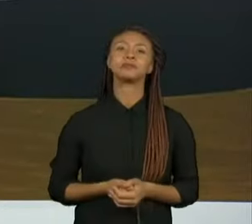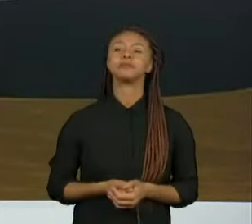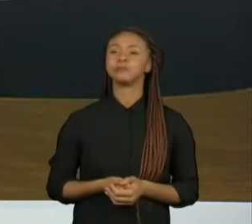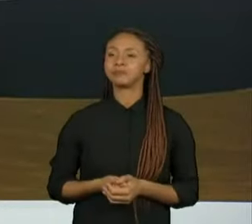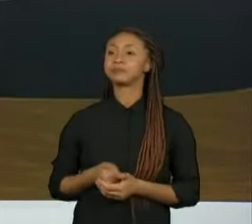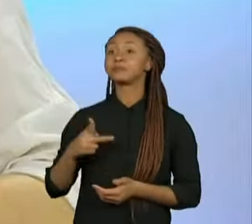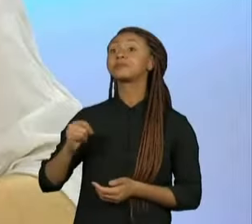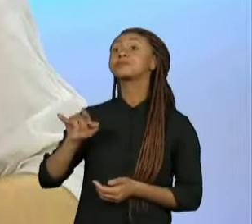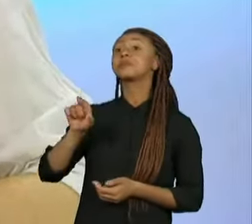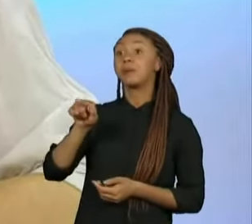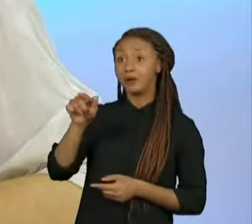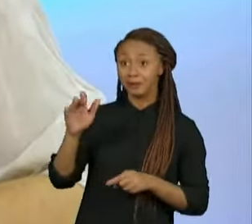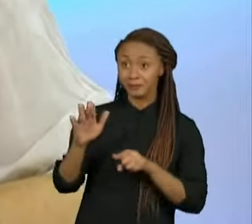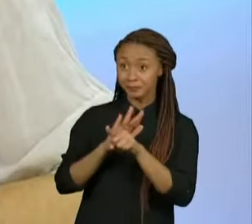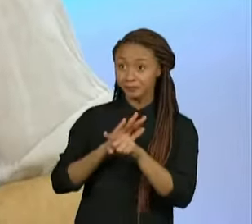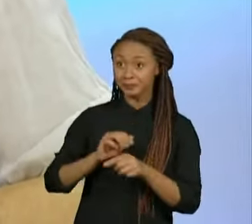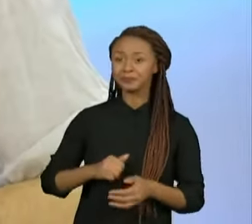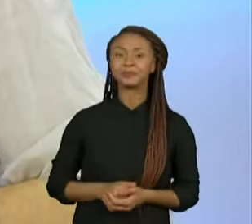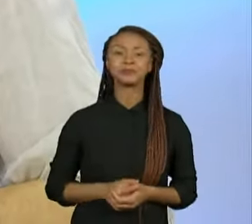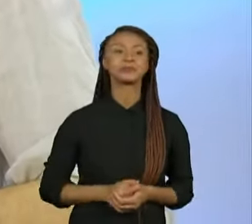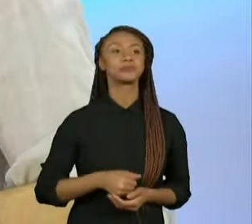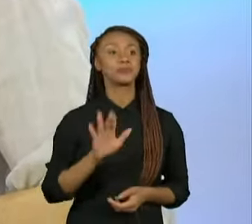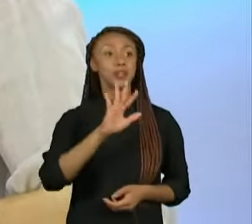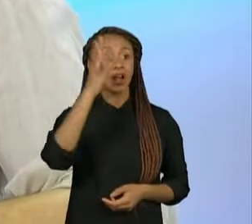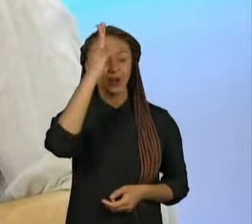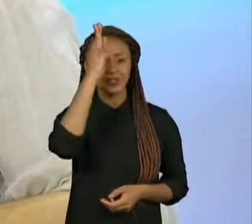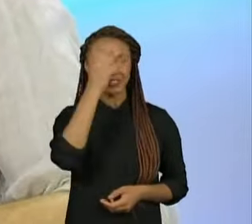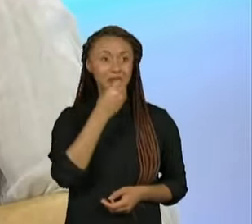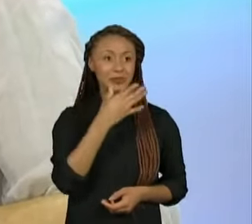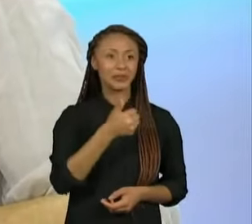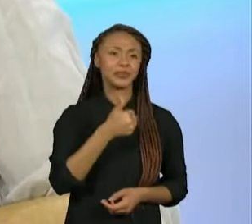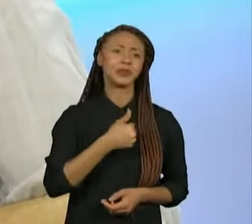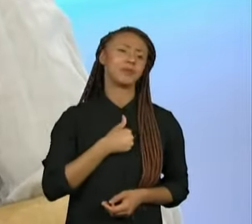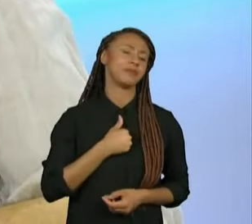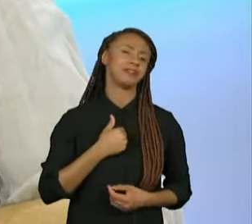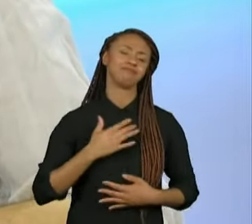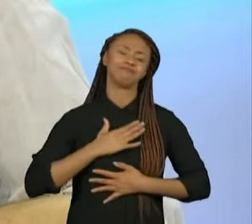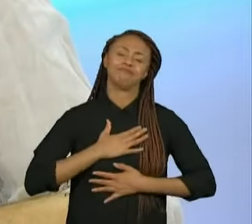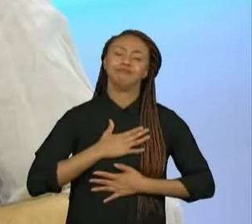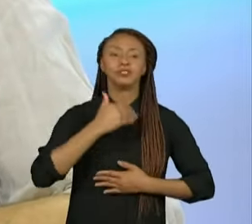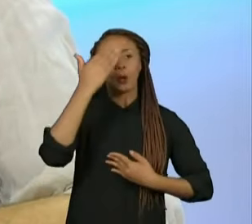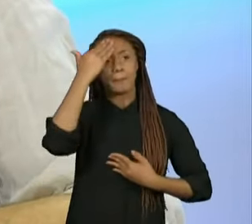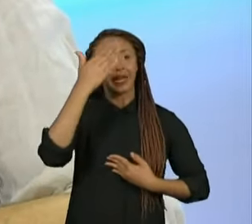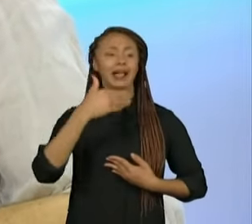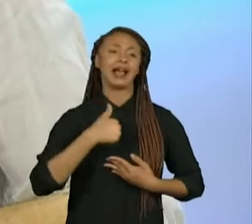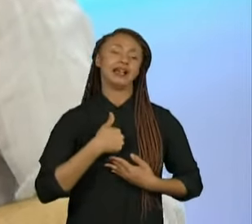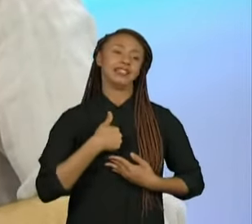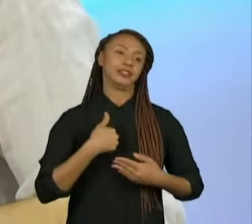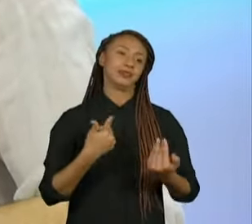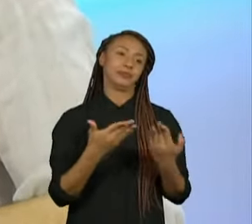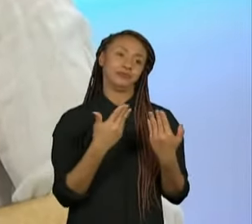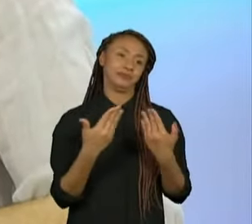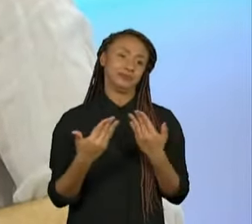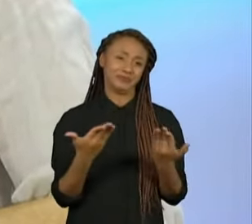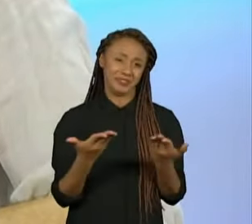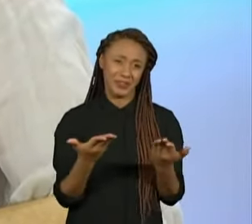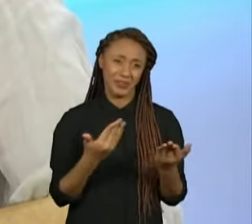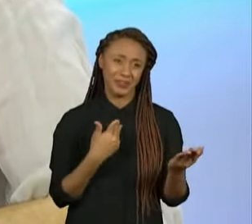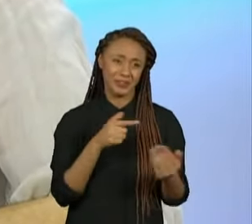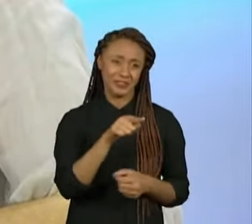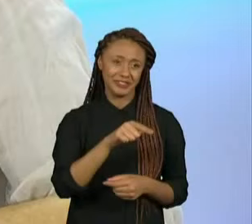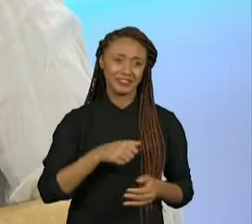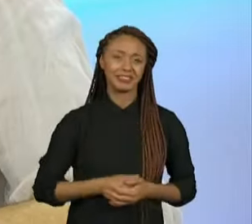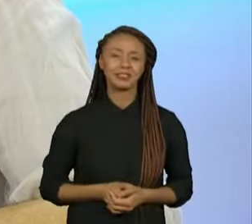favor, sua pergunta. Conceição, tudo bem? Uma grande honra estar aqui podendo conversar com você, muito obrigado. E eu queria fazer uma pergunta